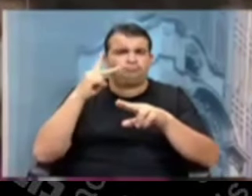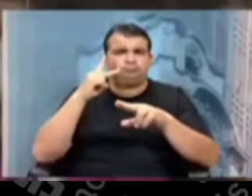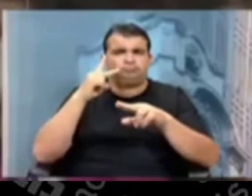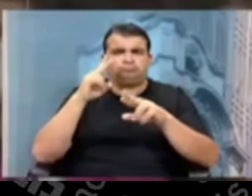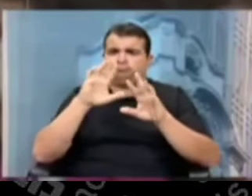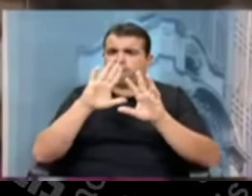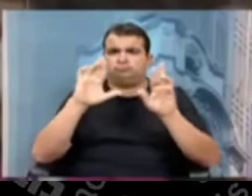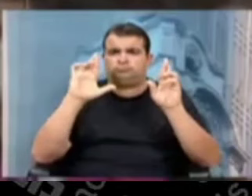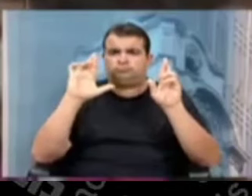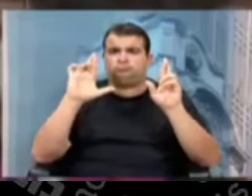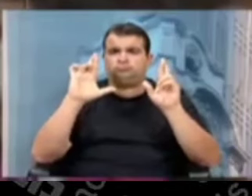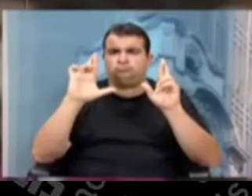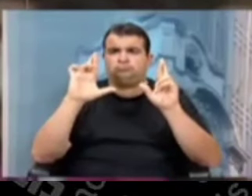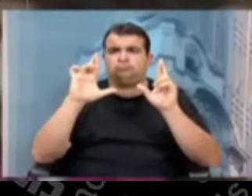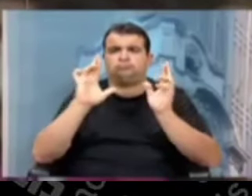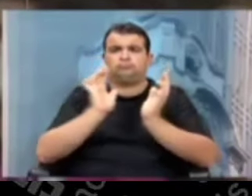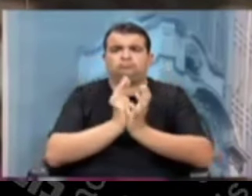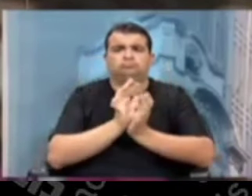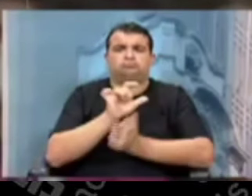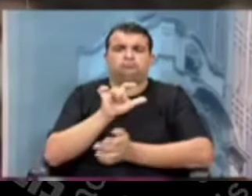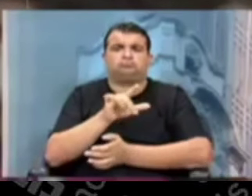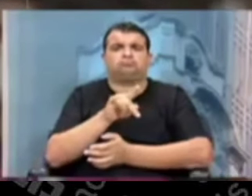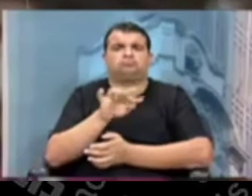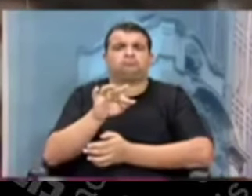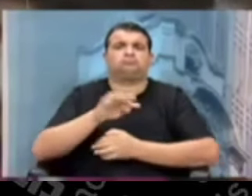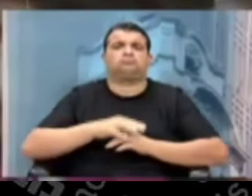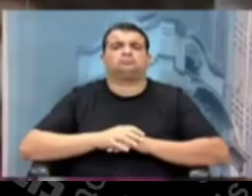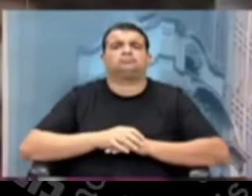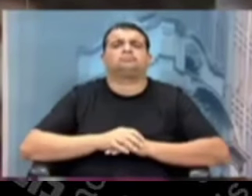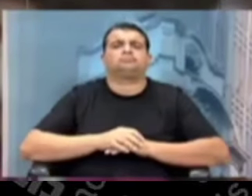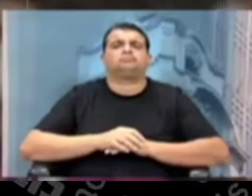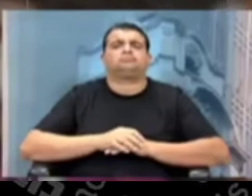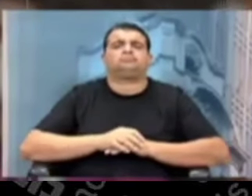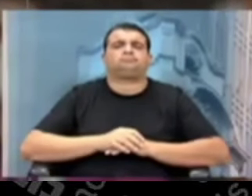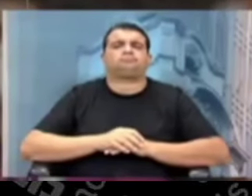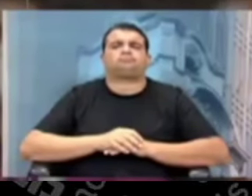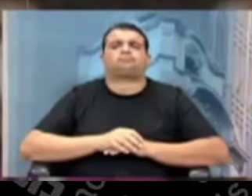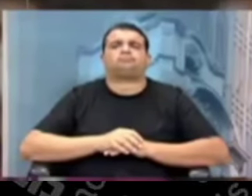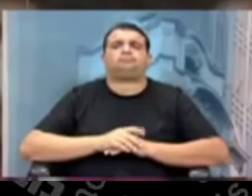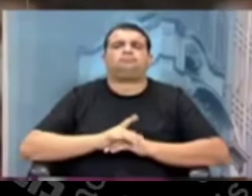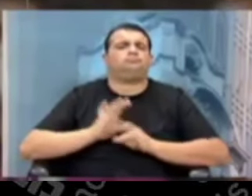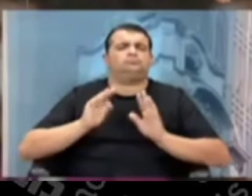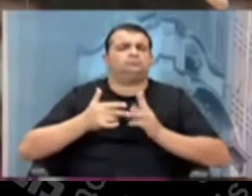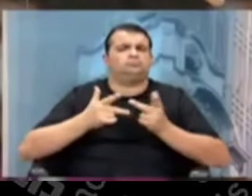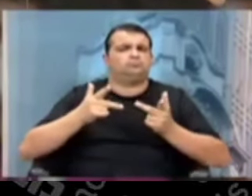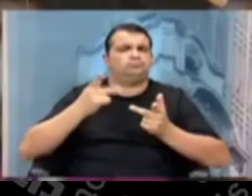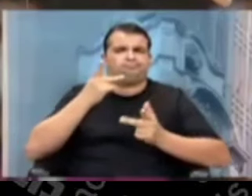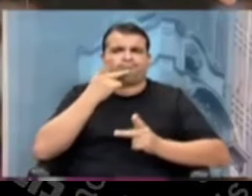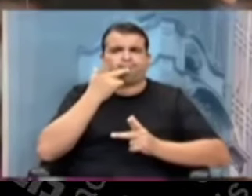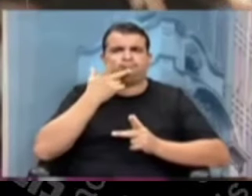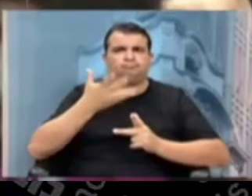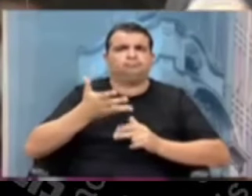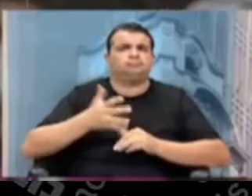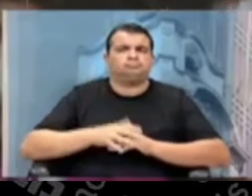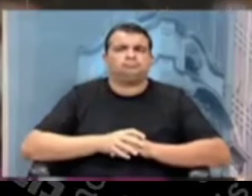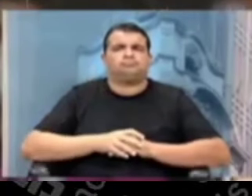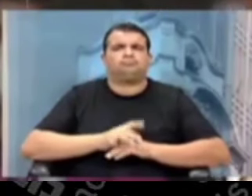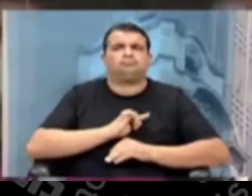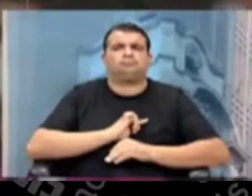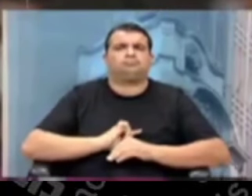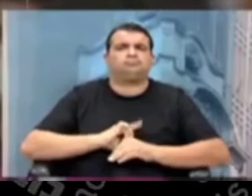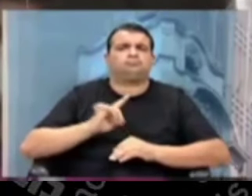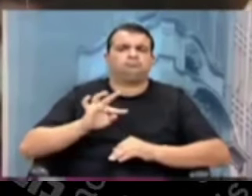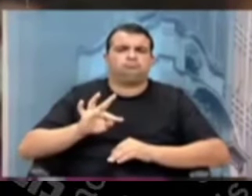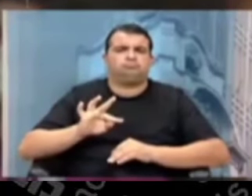graças ao partido dos trabalhadores Olá tudo isso que ela na rua agora aqui no governo